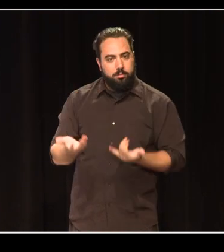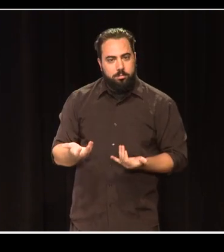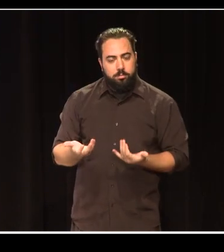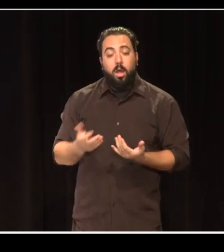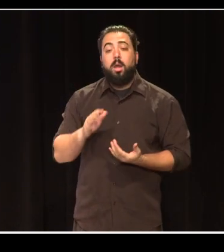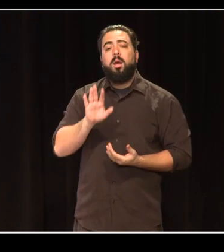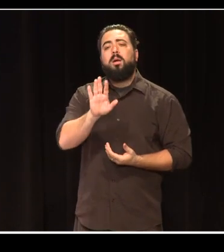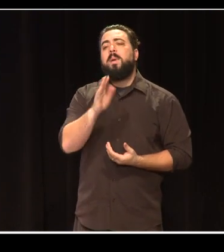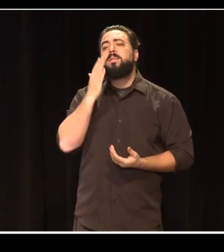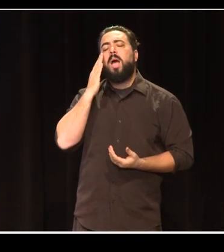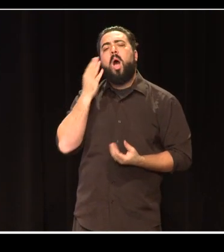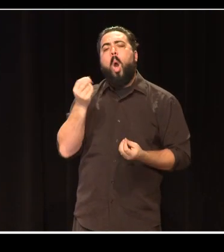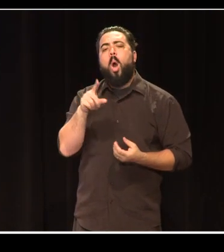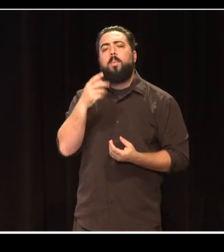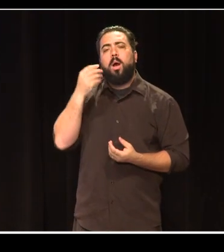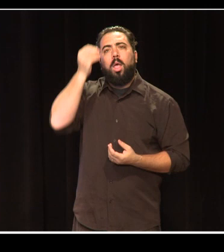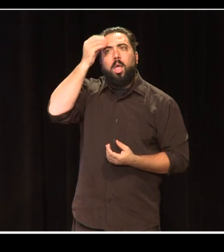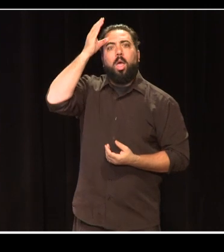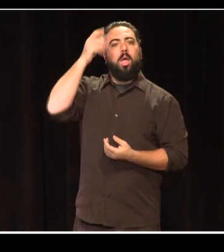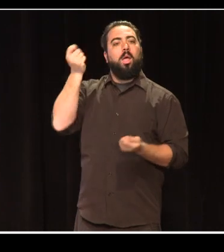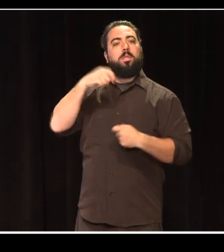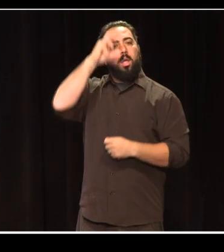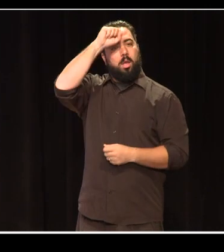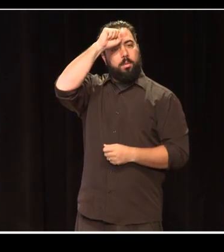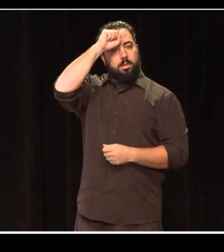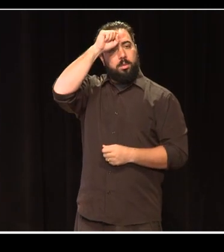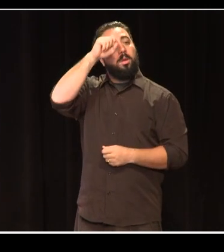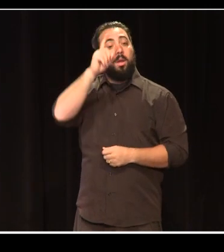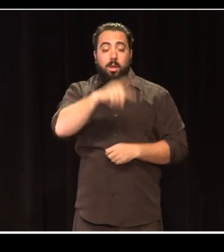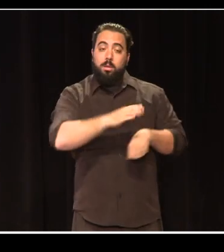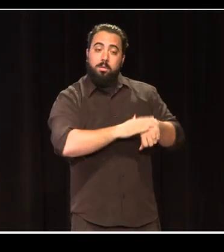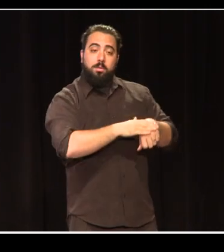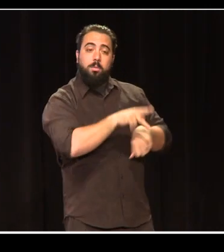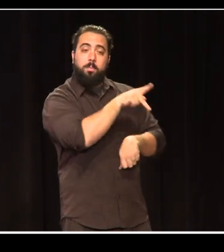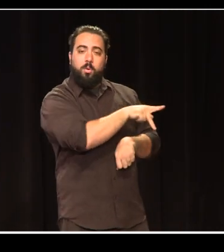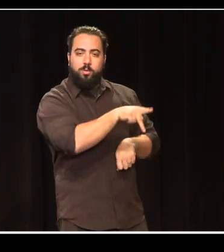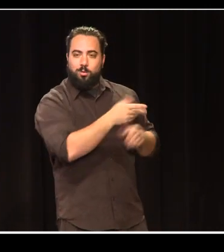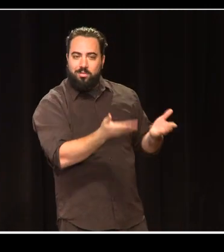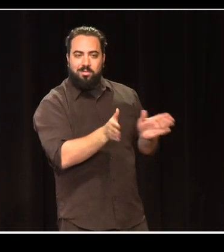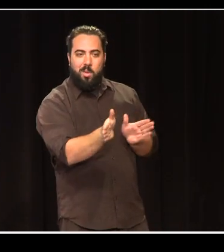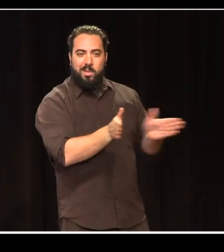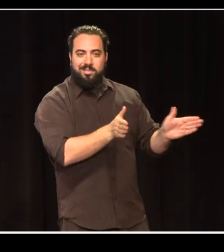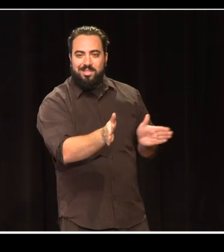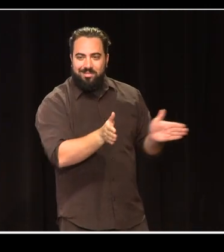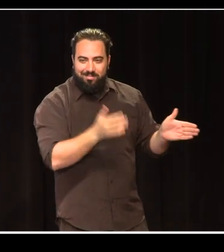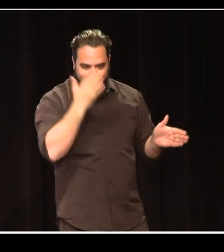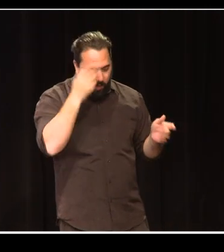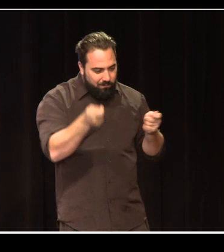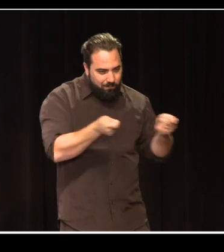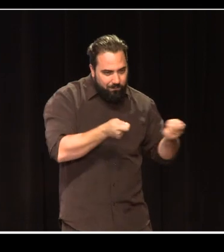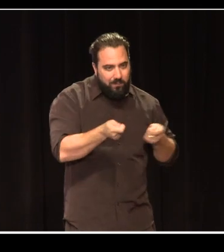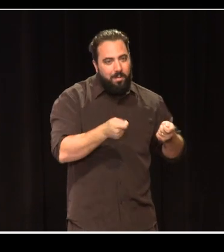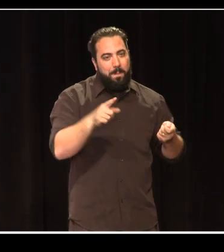essas informações gerem conhecimento? Mediação dos professores, que não é, né, mais uma vez a gente joga para o professor,